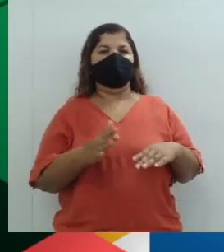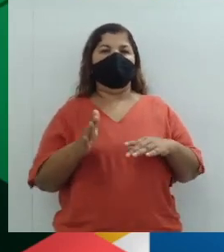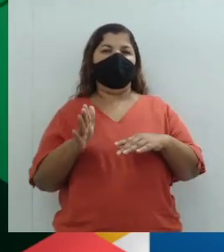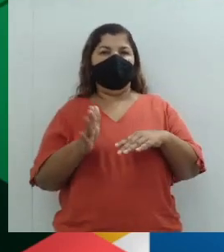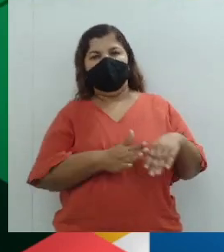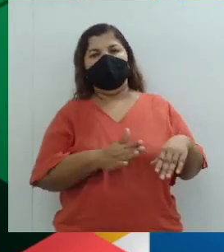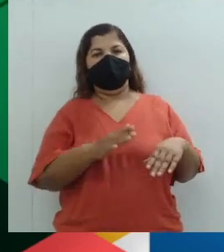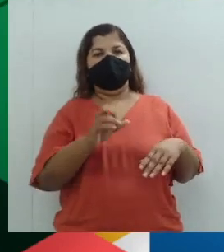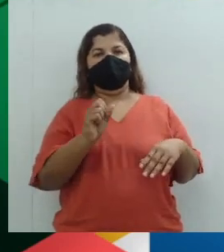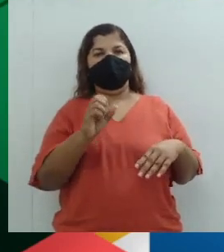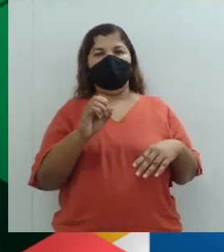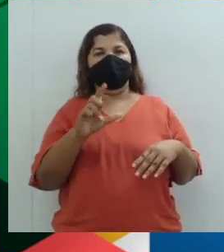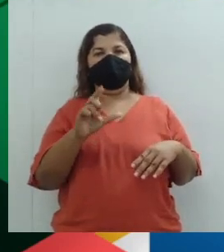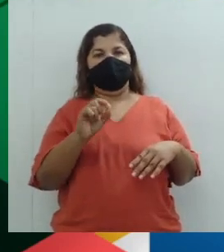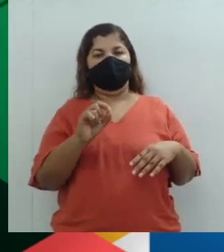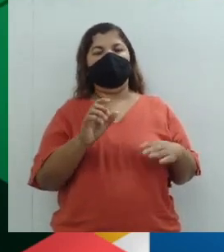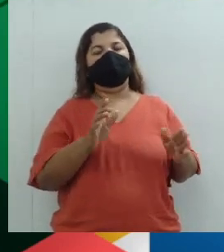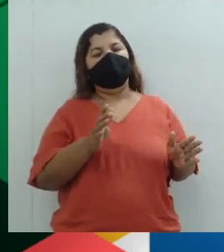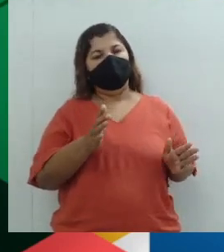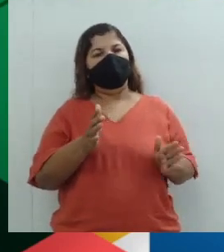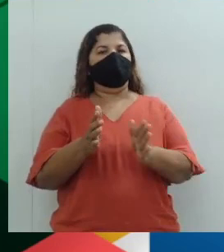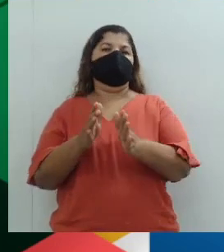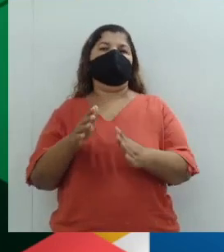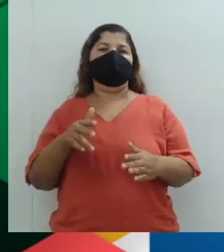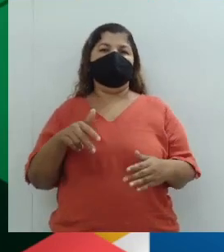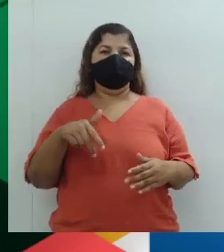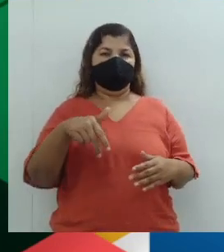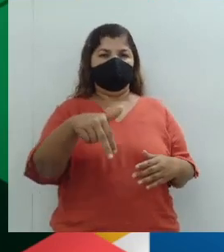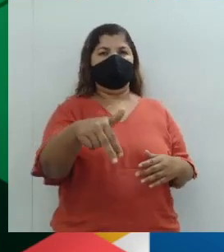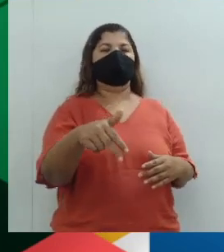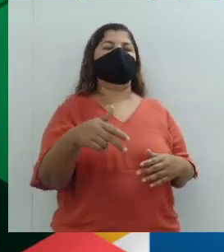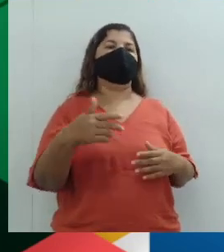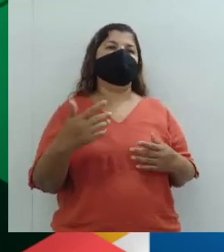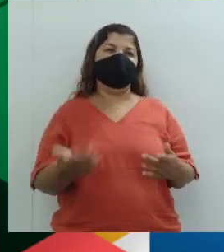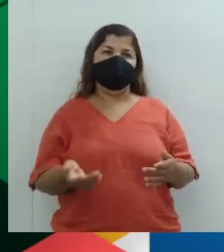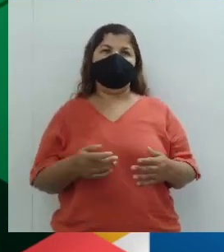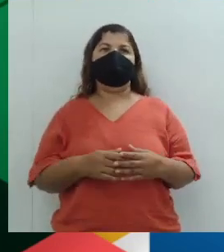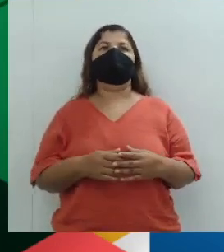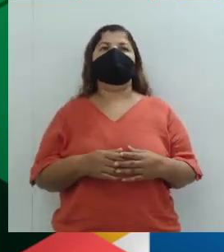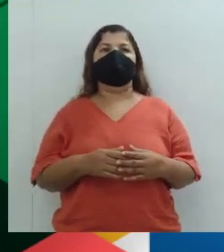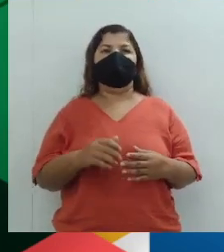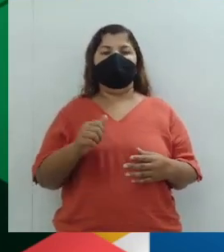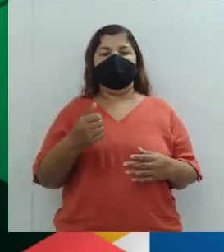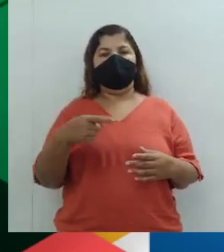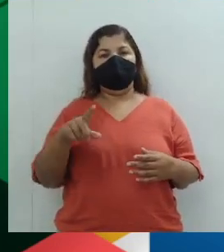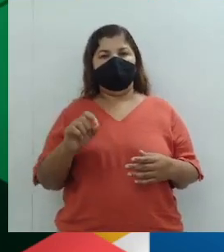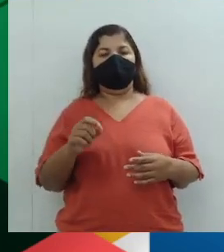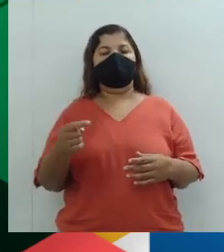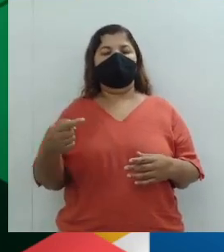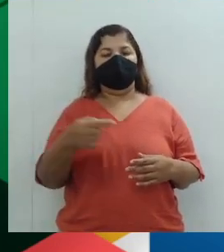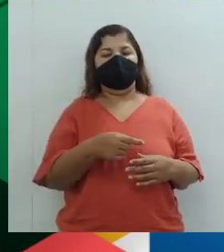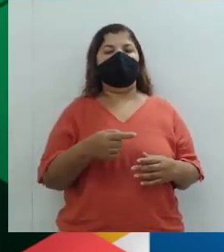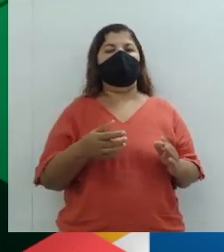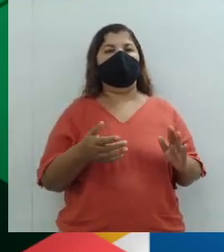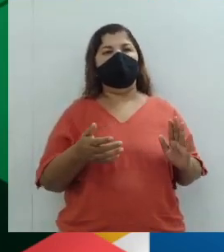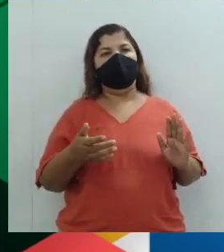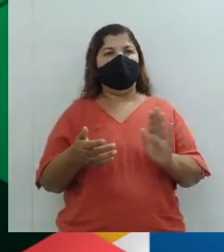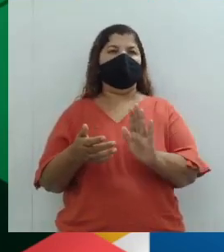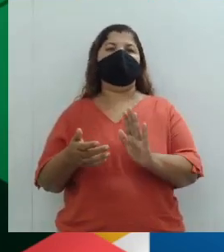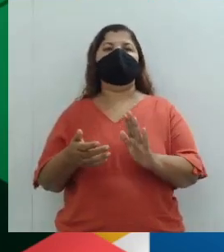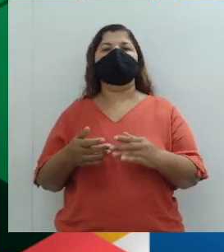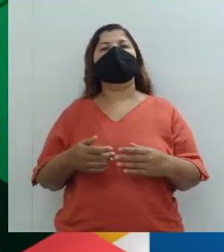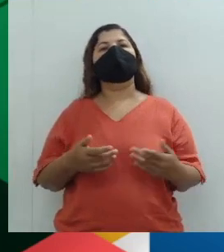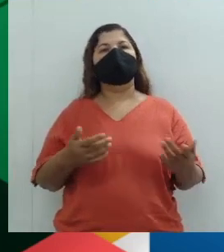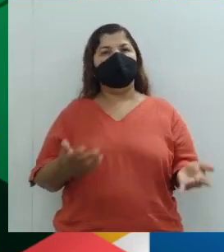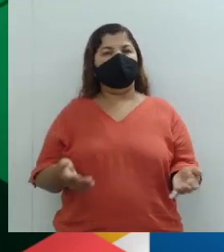solo reage, né, empurrando ele para frente. Então, existe uma ação, essa ação gerou uma reação. É importante dizer, e